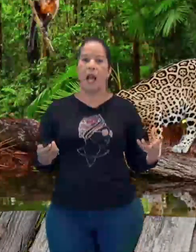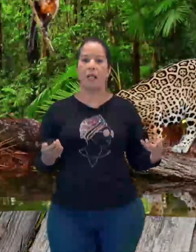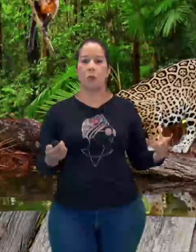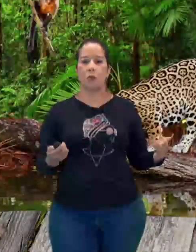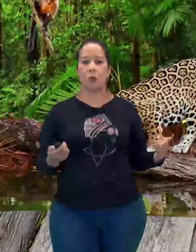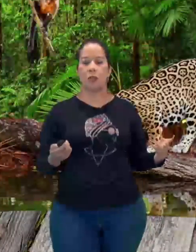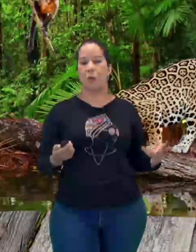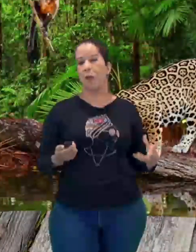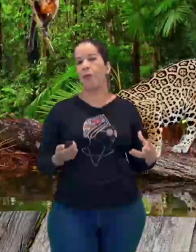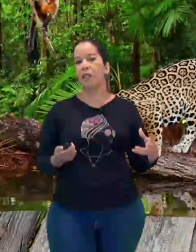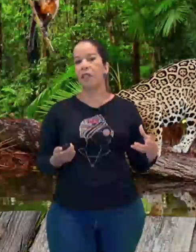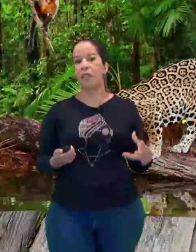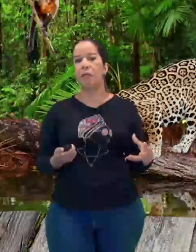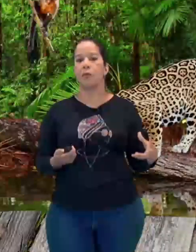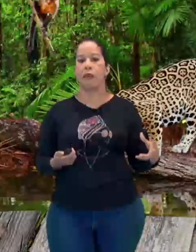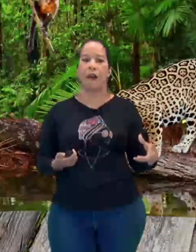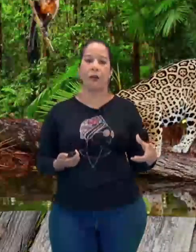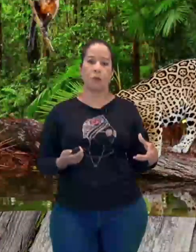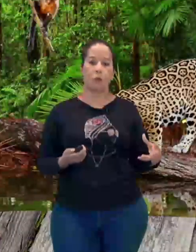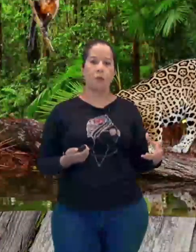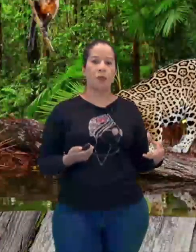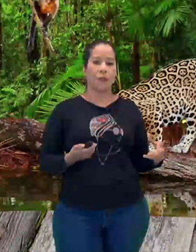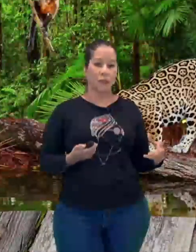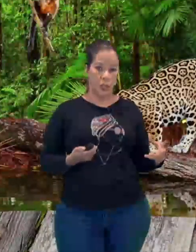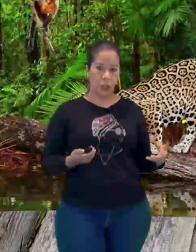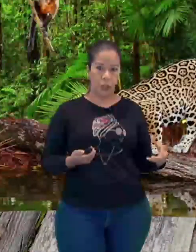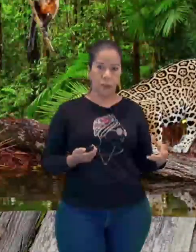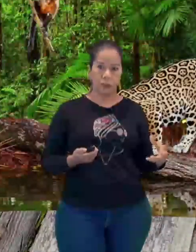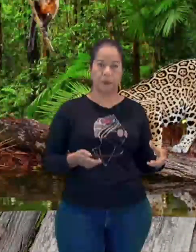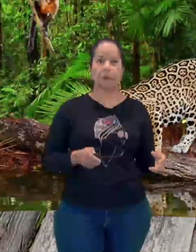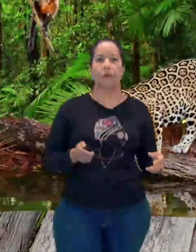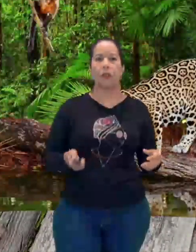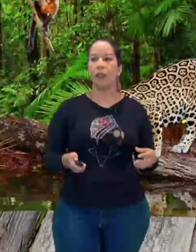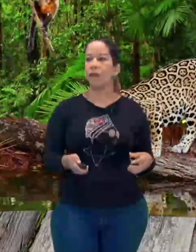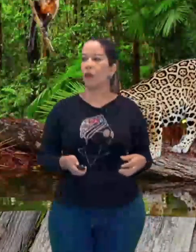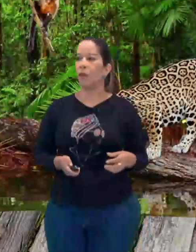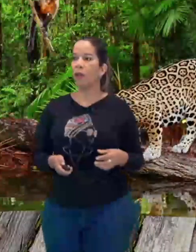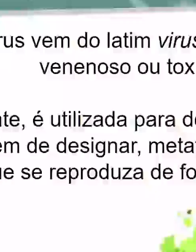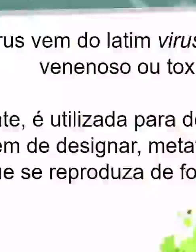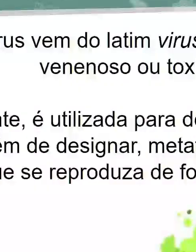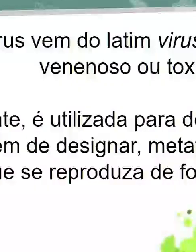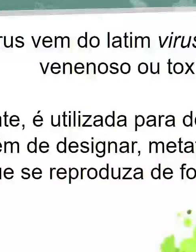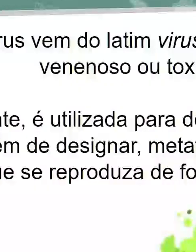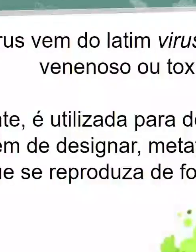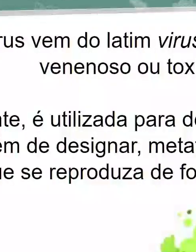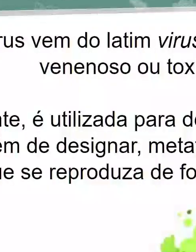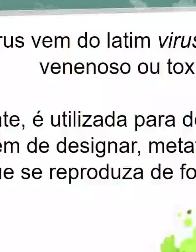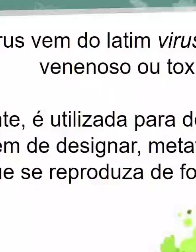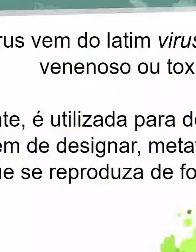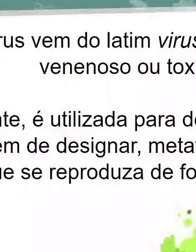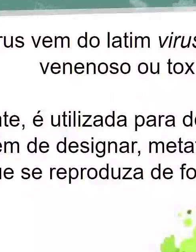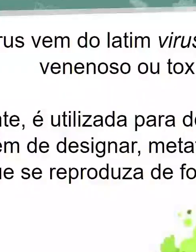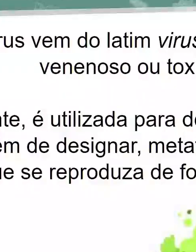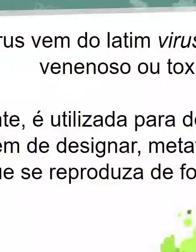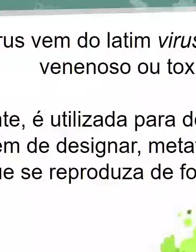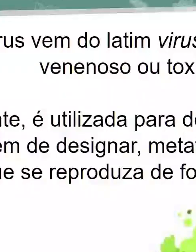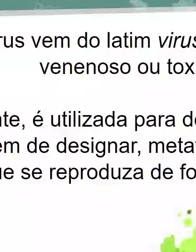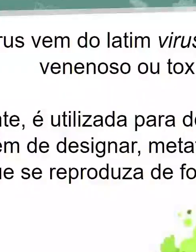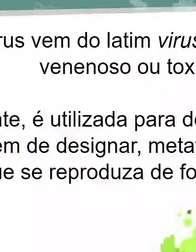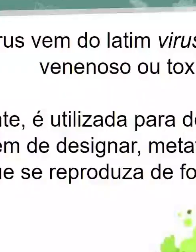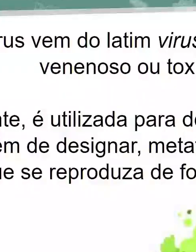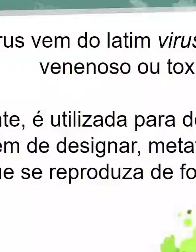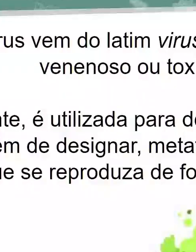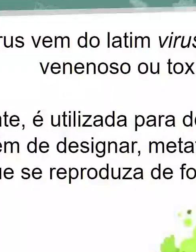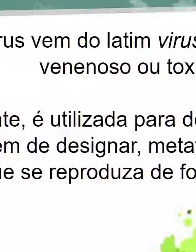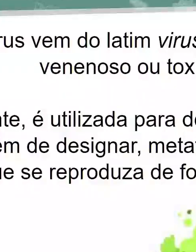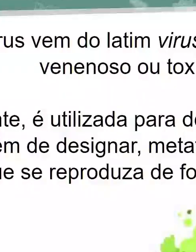mais a sua resolução para poderem ser observados. Certinho? Vamos lá, olhando o material. Atualmente,